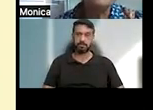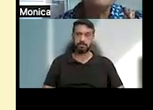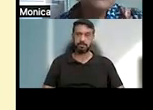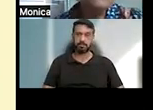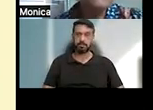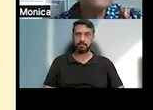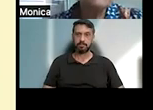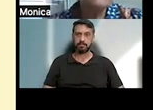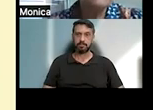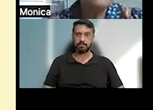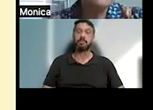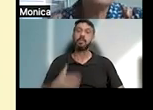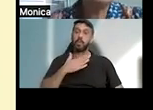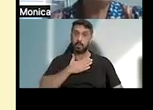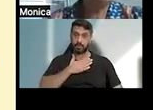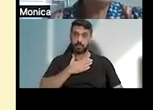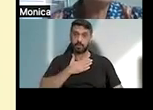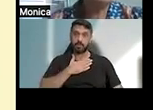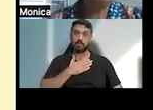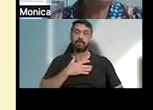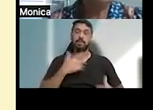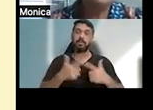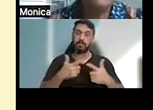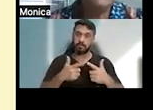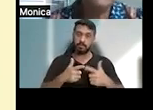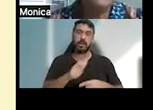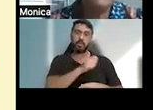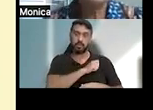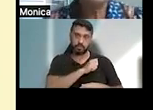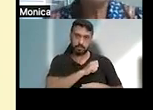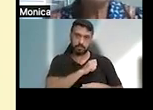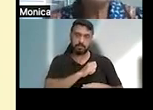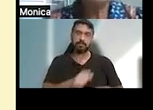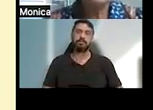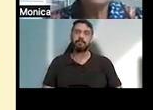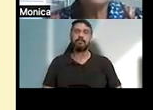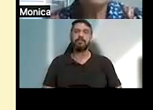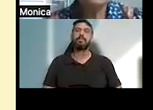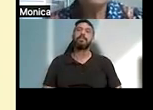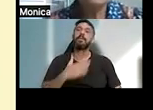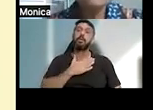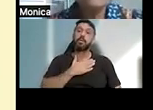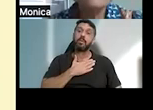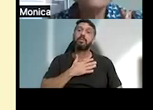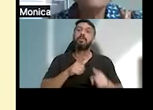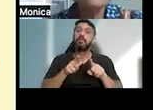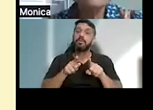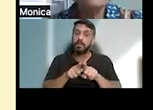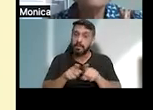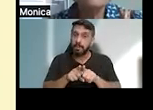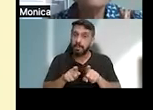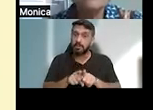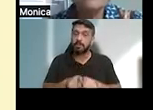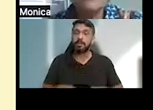Então, eu gosto muito de trabalhar com os alunos, mas eu gosto muito também